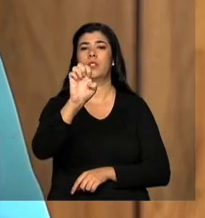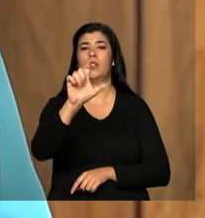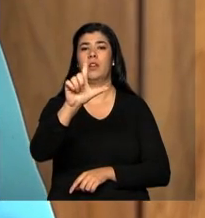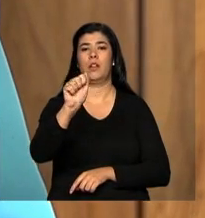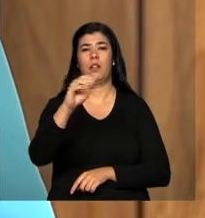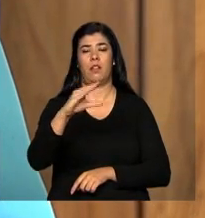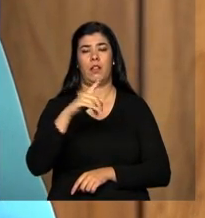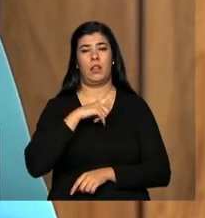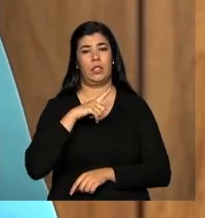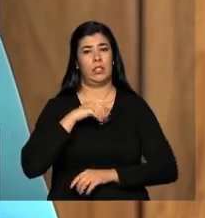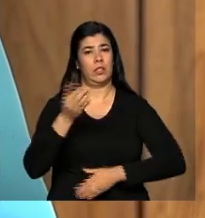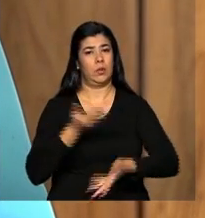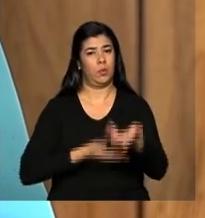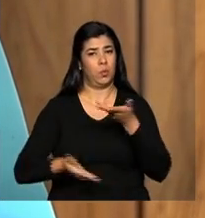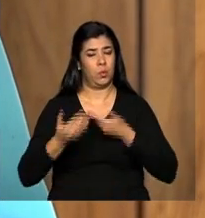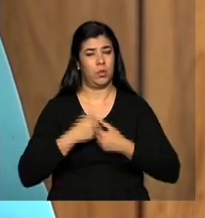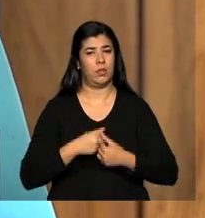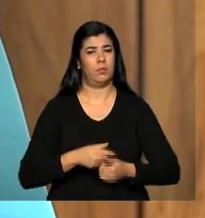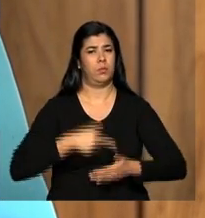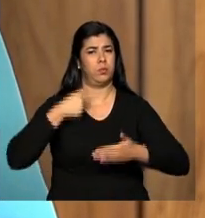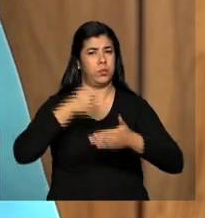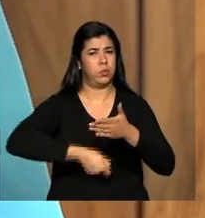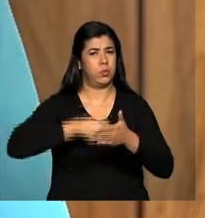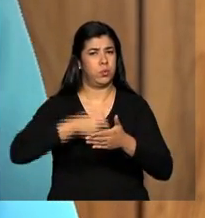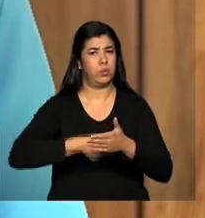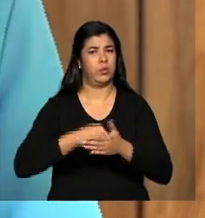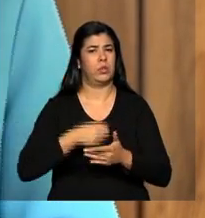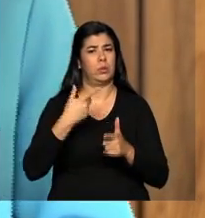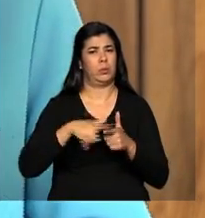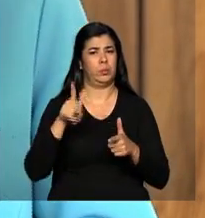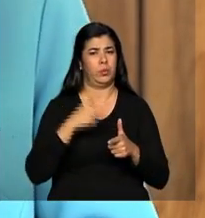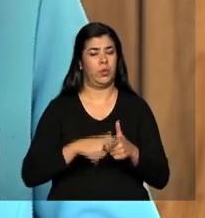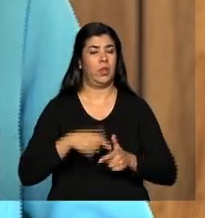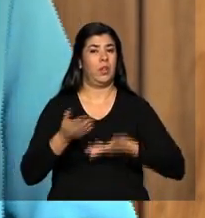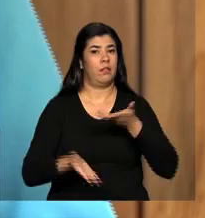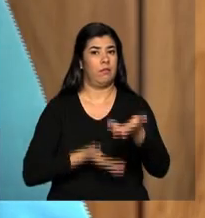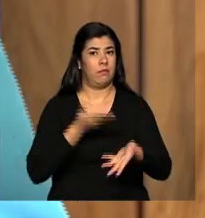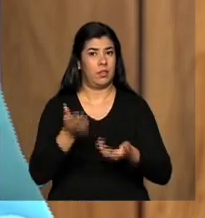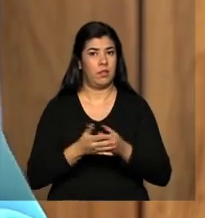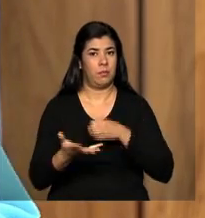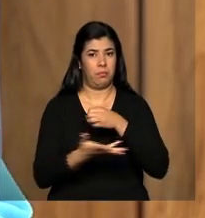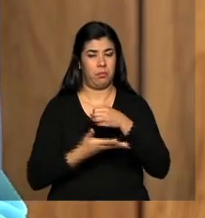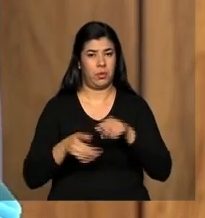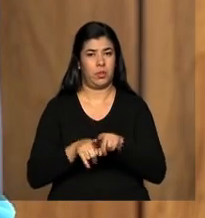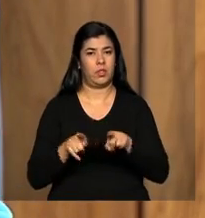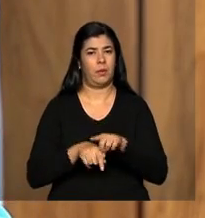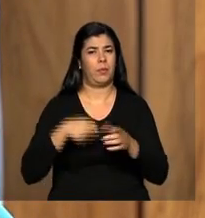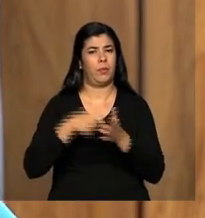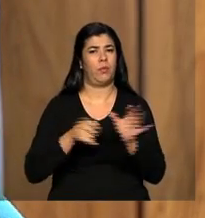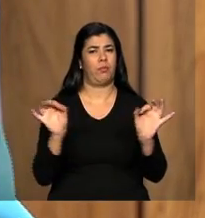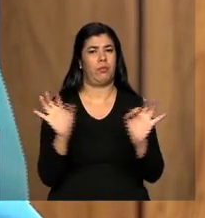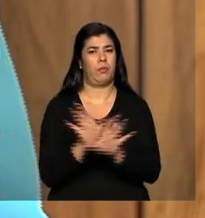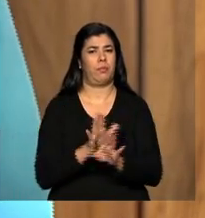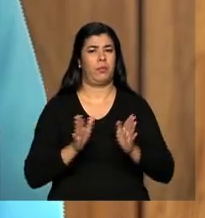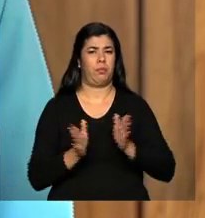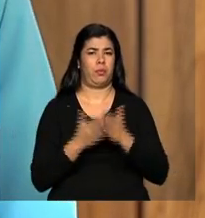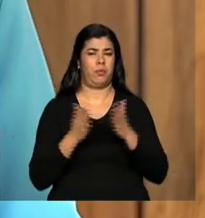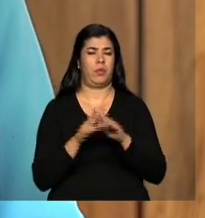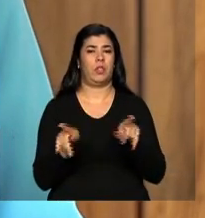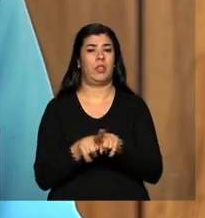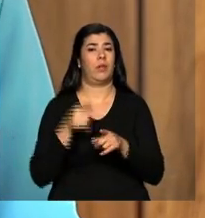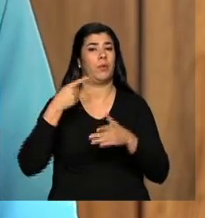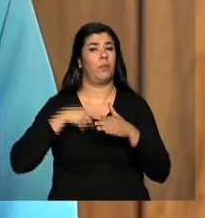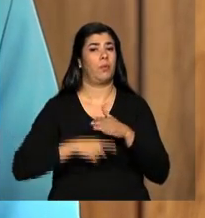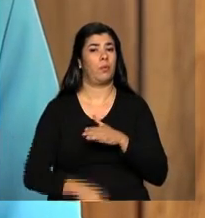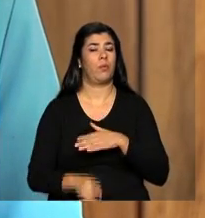institucional para enfrentar os desafios do desenvolvimento sustentável, do combate à pobreza e do aprofundamento